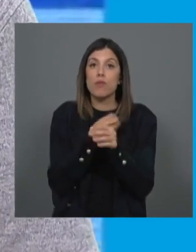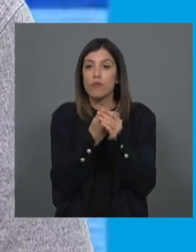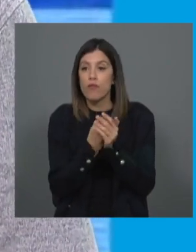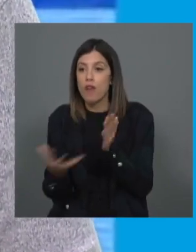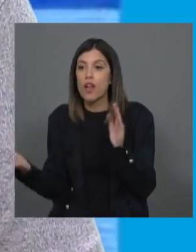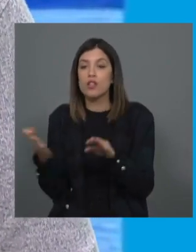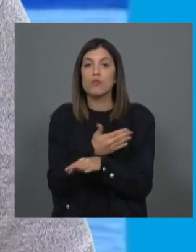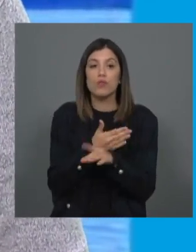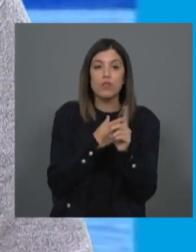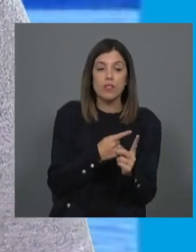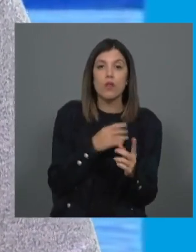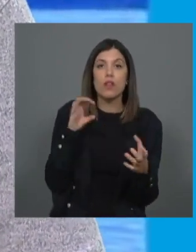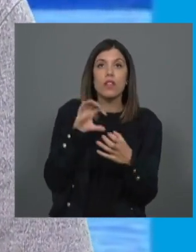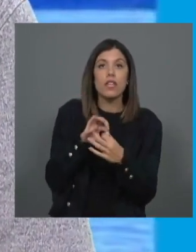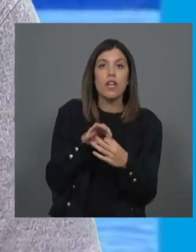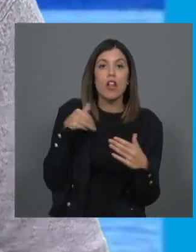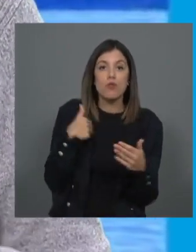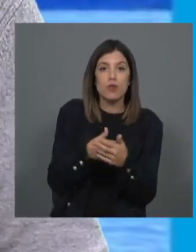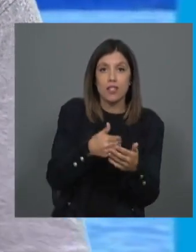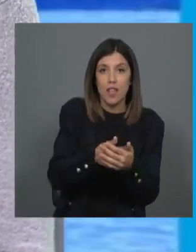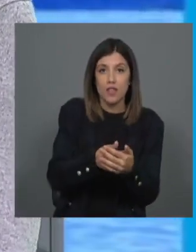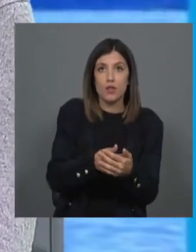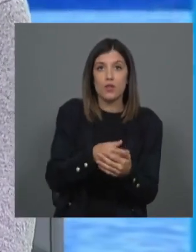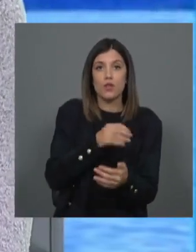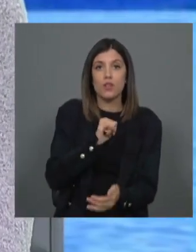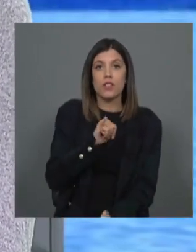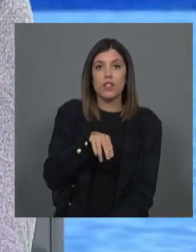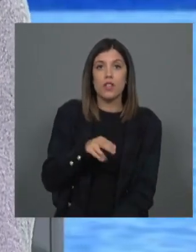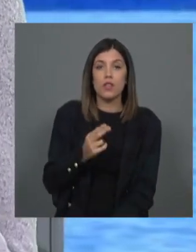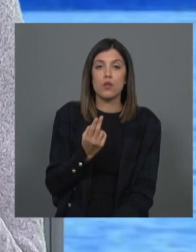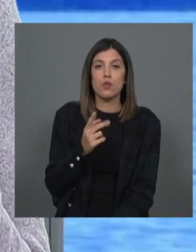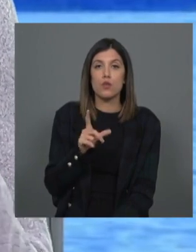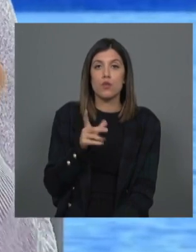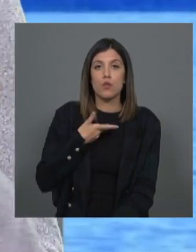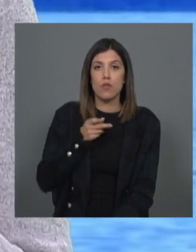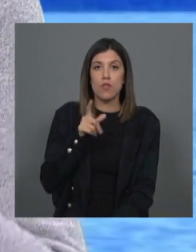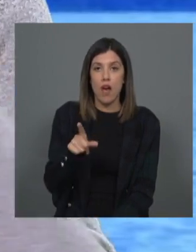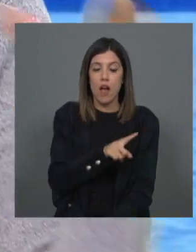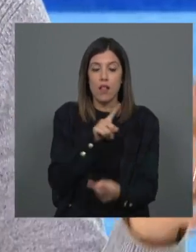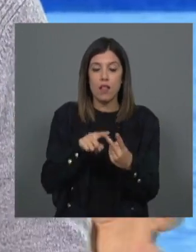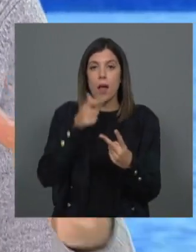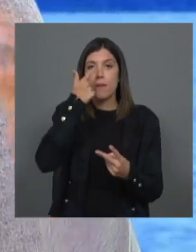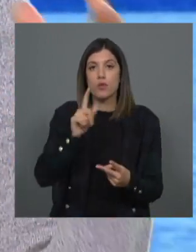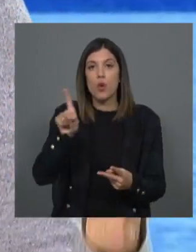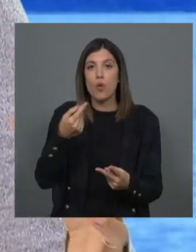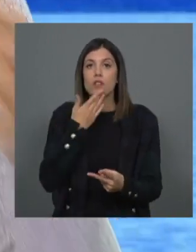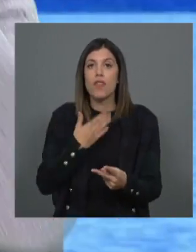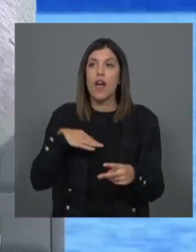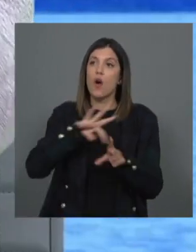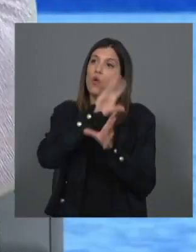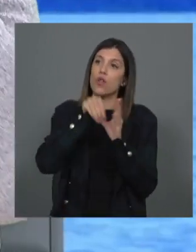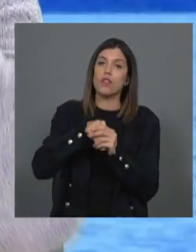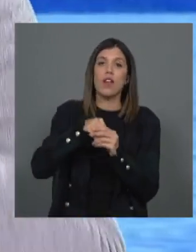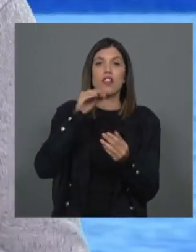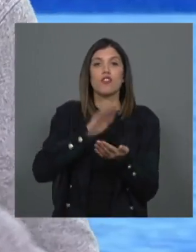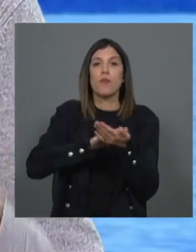que está diretamente ligado ao processo sinodal, a Cristina Hinogues Santos, uma pessoa que nos vai dar um contexto, se calhar, mais histórico da